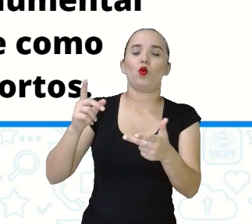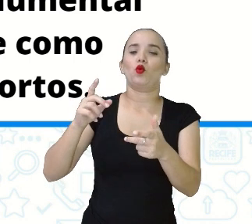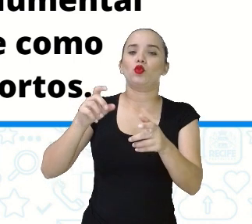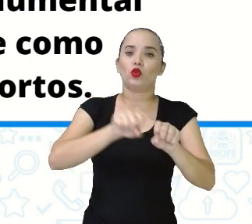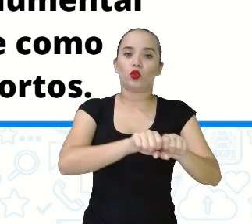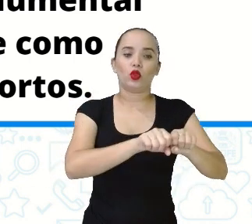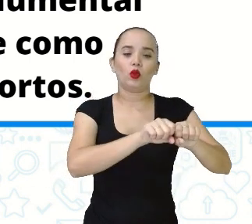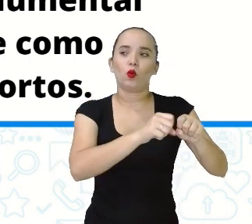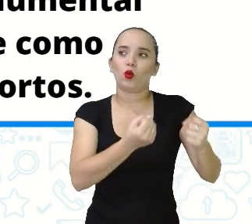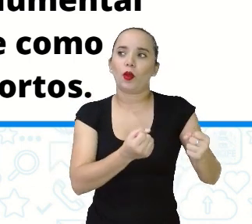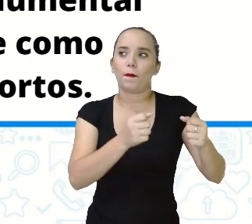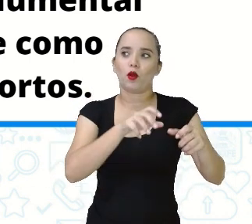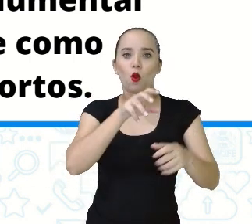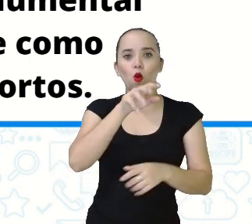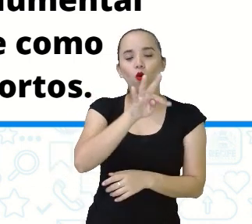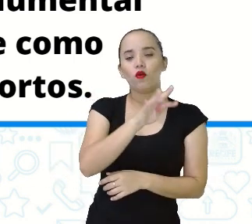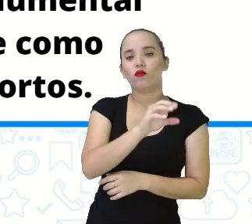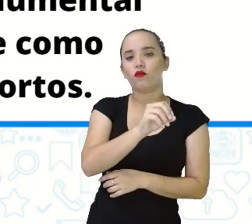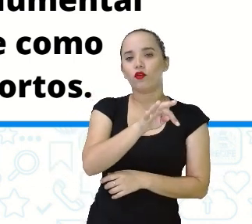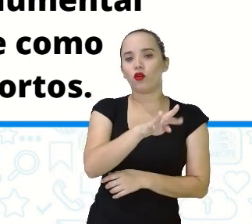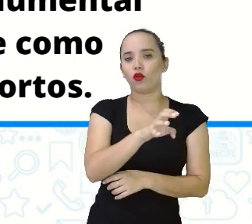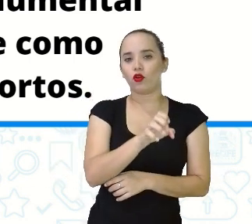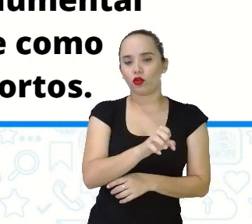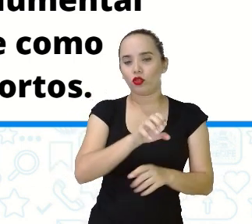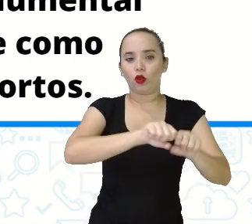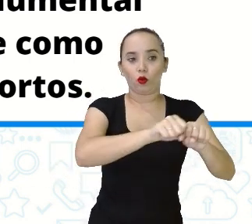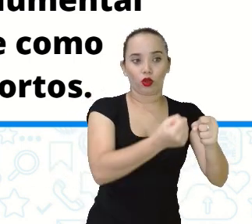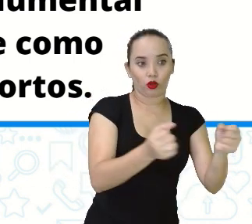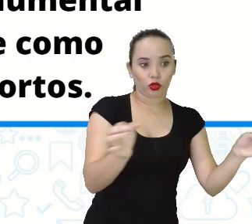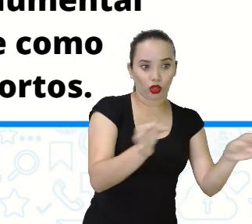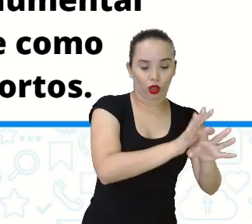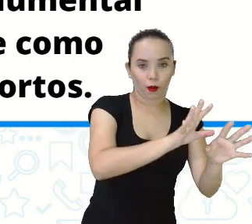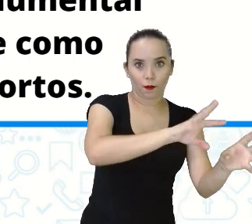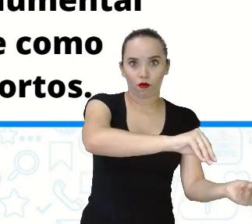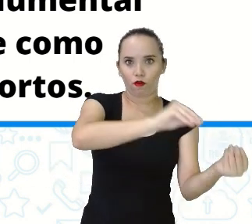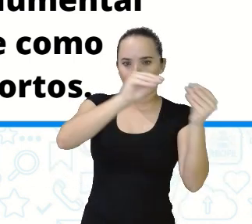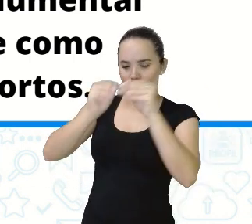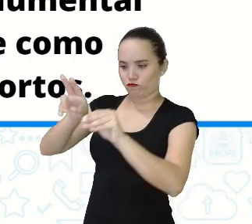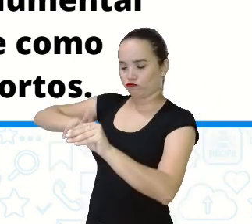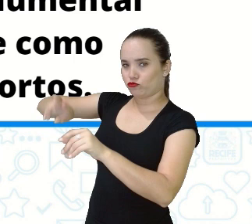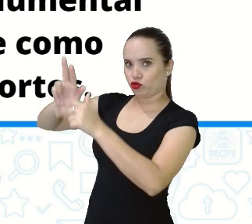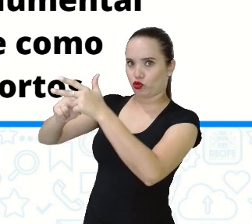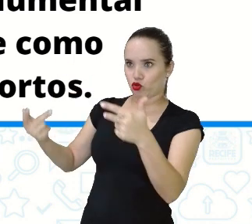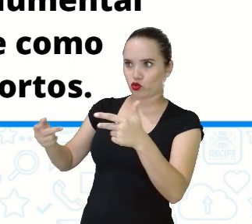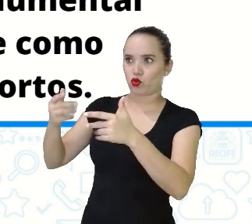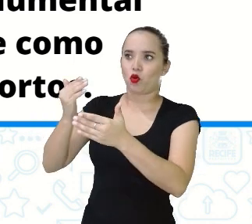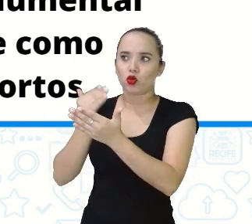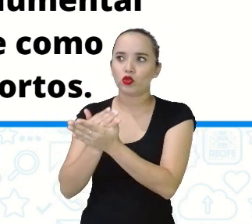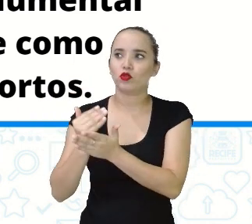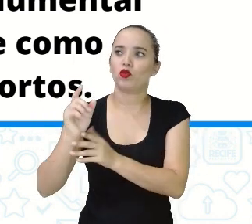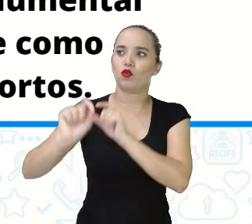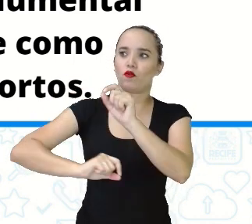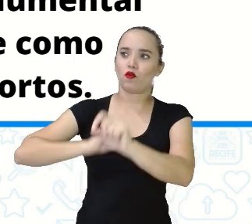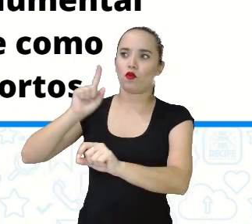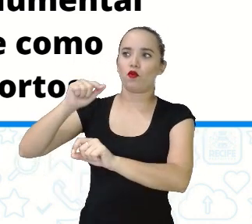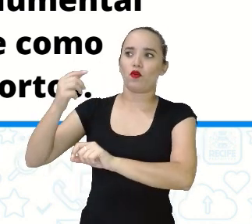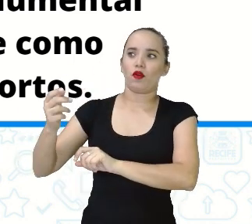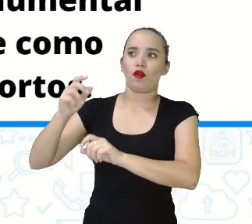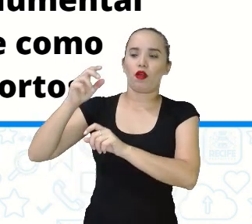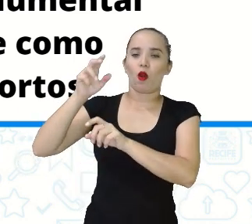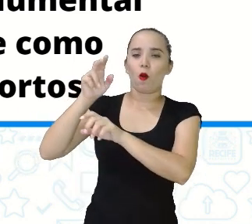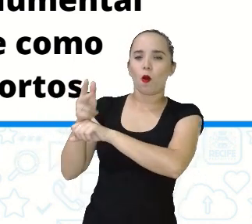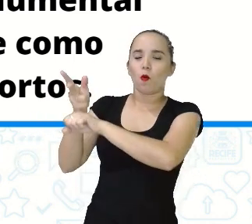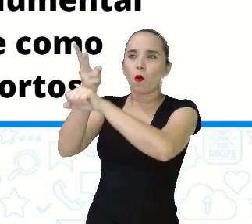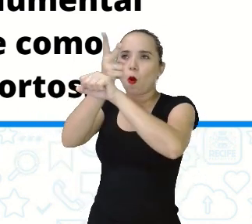Bom Jesus. Serviu como observatório astronômico e portão monumental do Arsenal da Marinha e